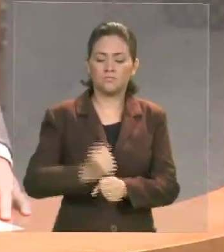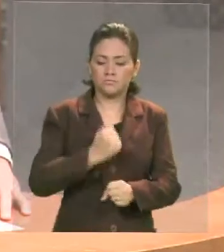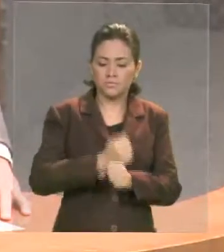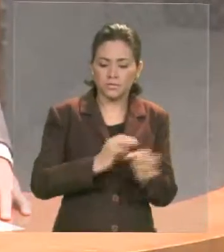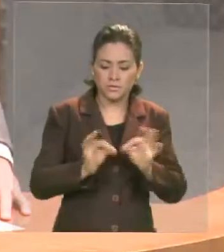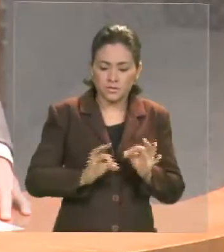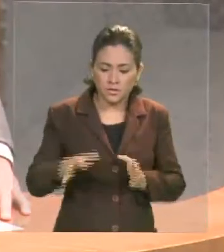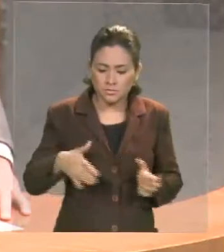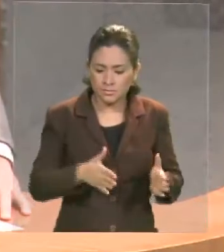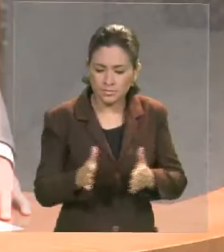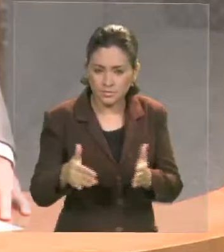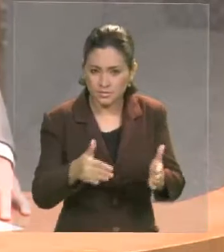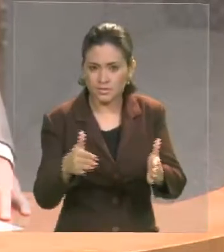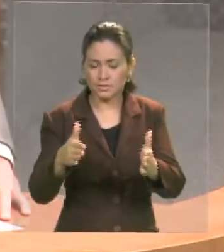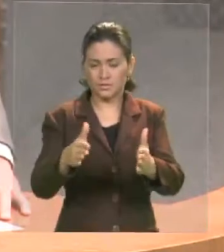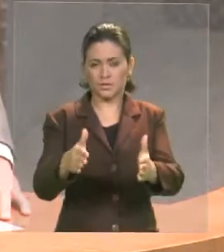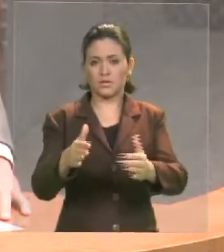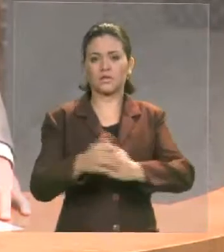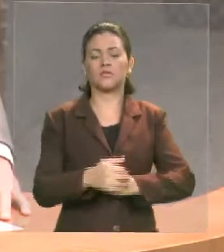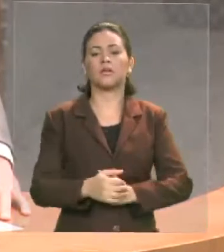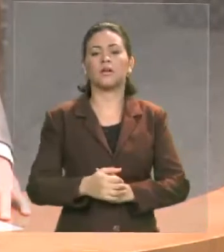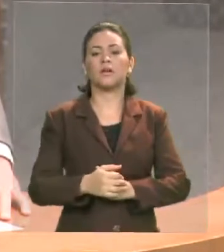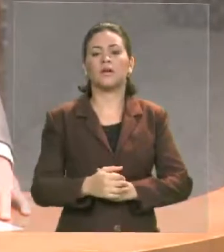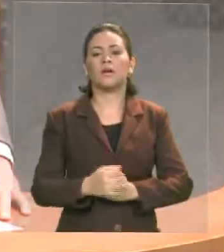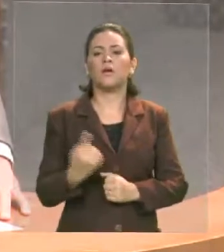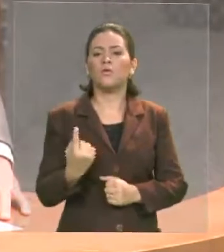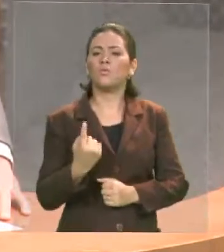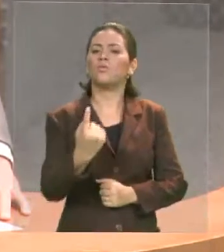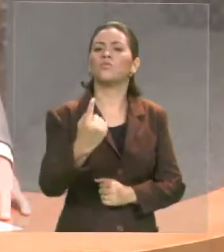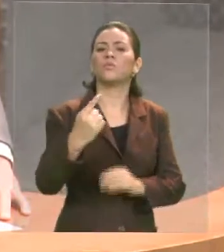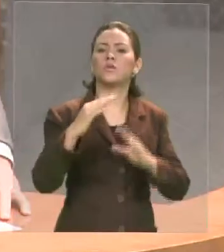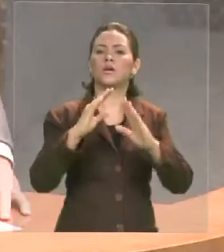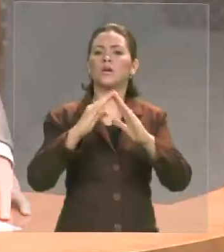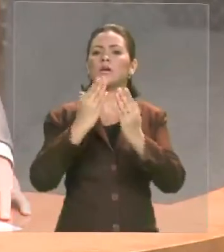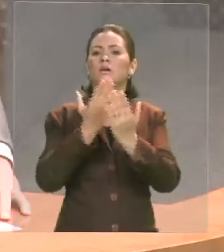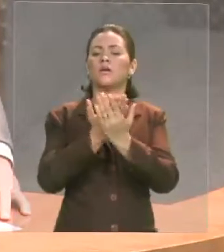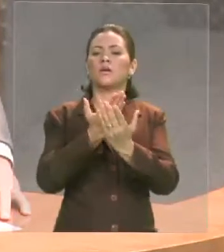rural, a escola de taipa,